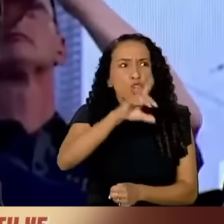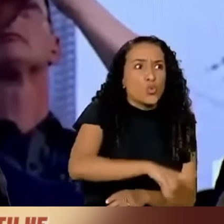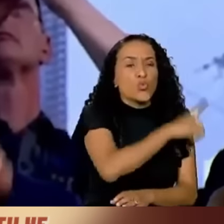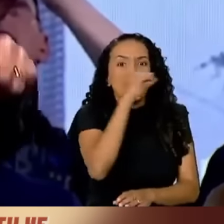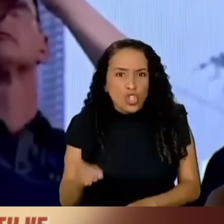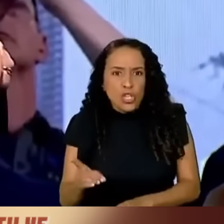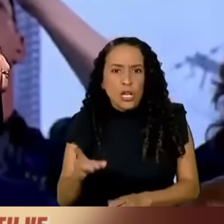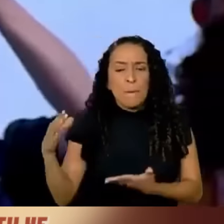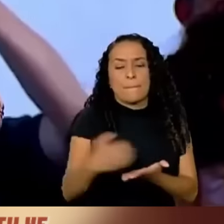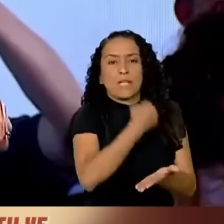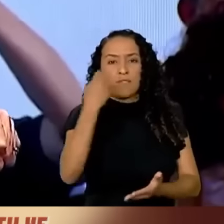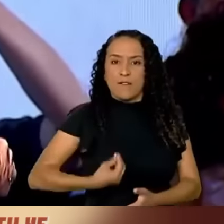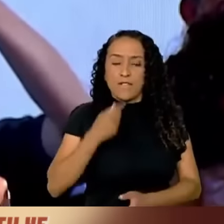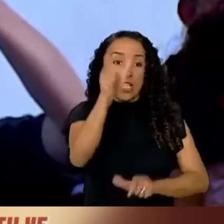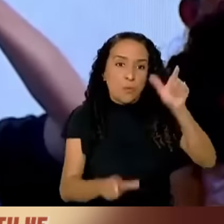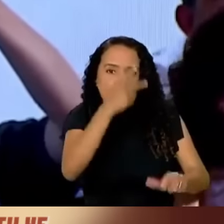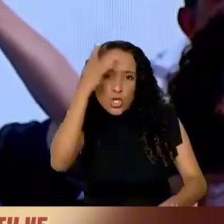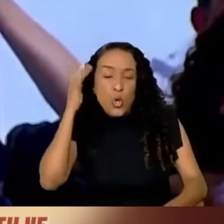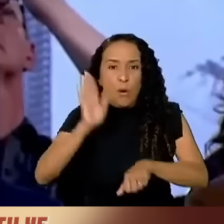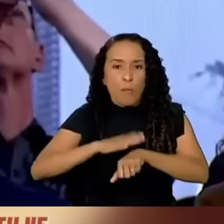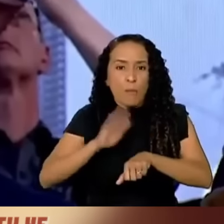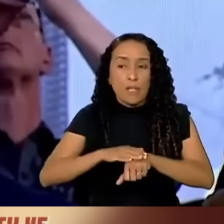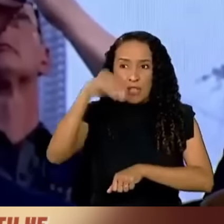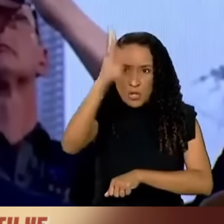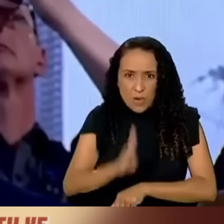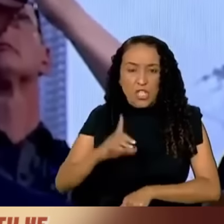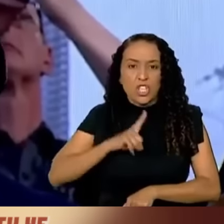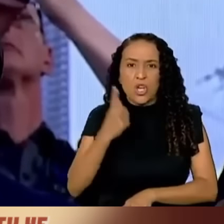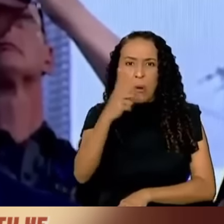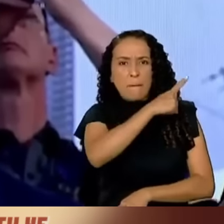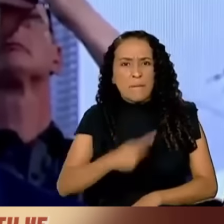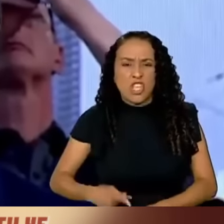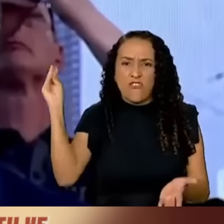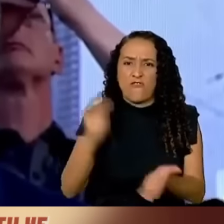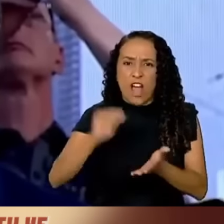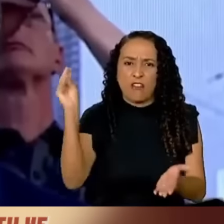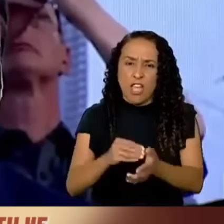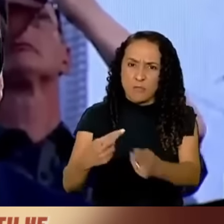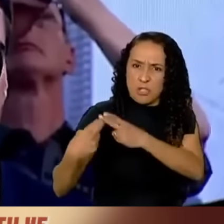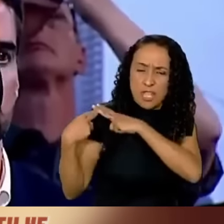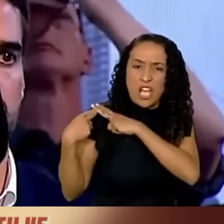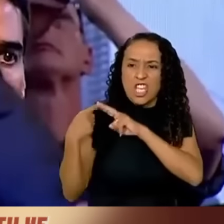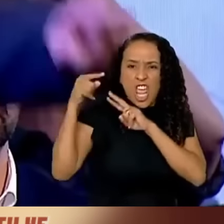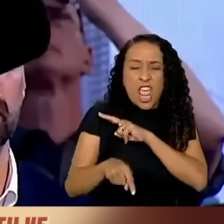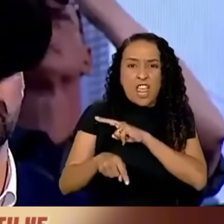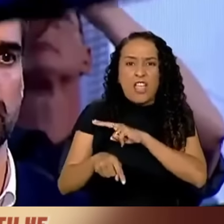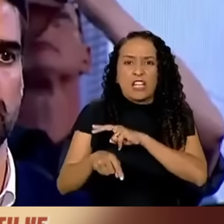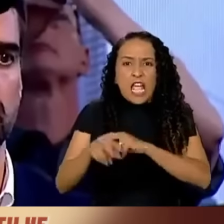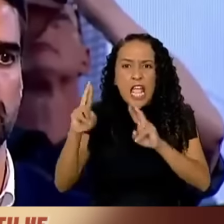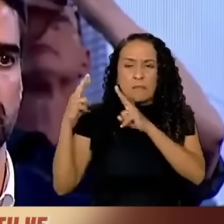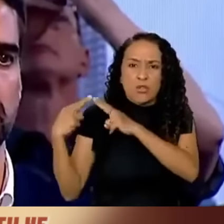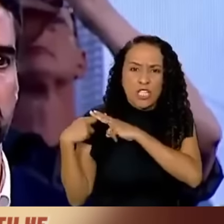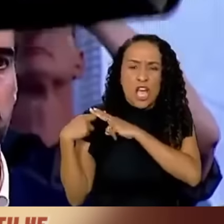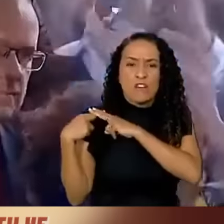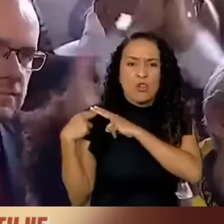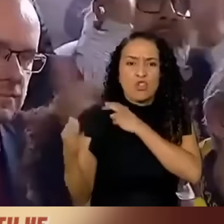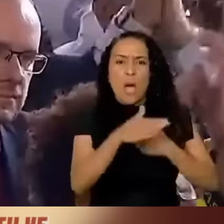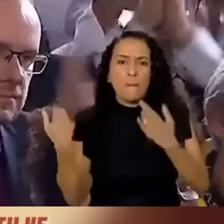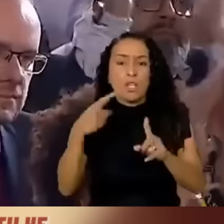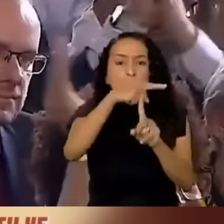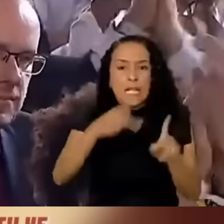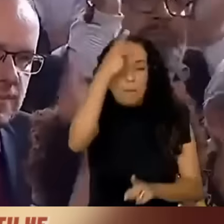dia para salvar a vida de pessoas, no momento em que esse país tinha um presidente irresponsável, que é um dos responsáveis pela morte de parte da metade